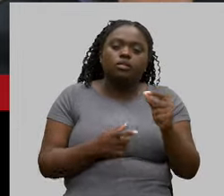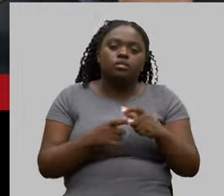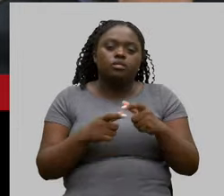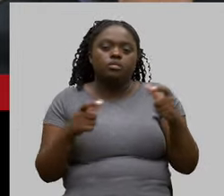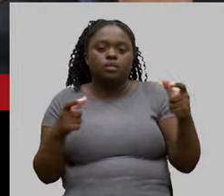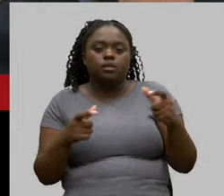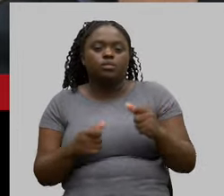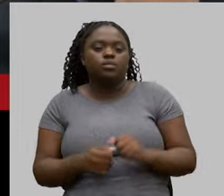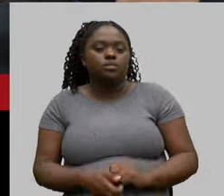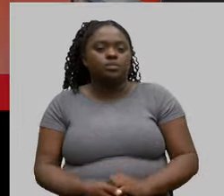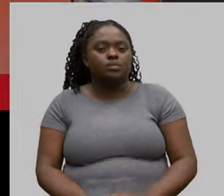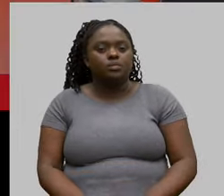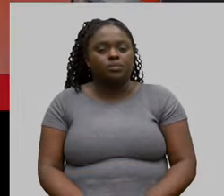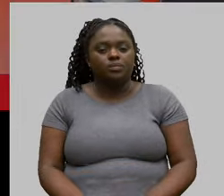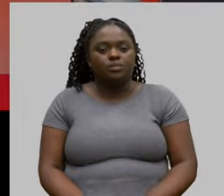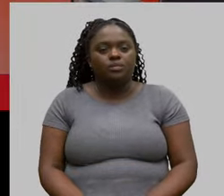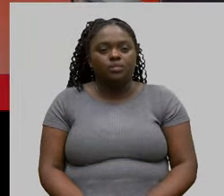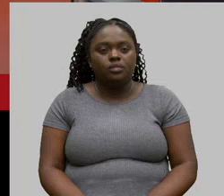muito